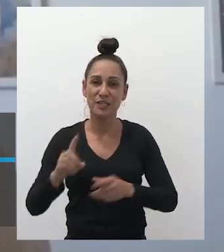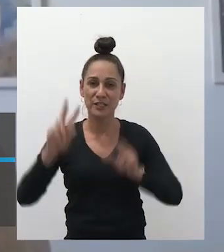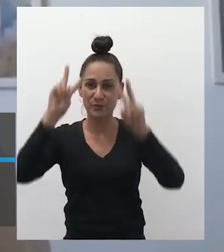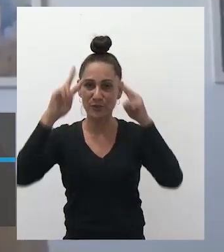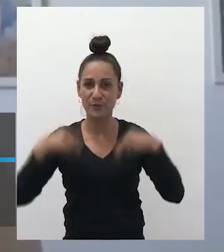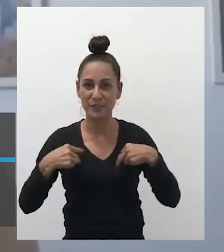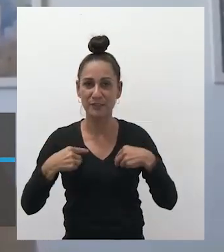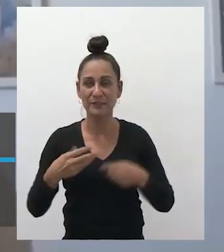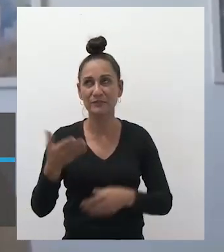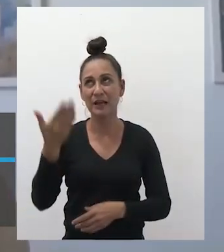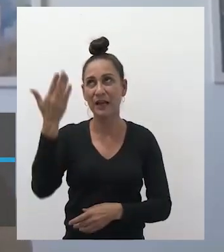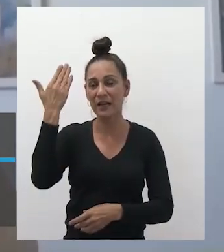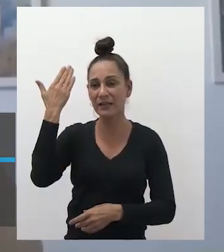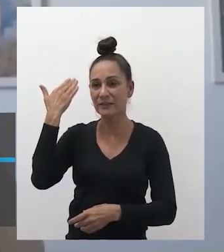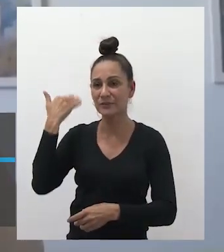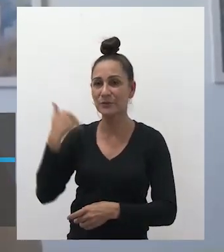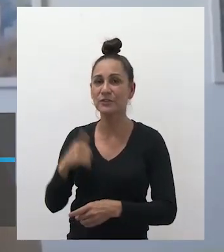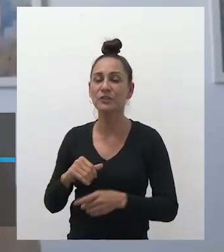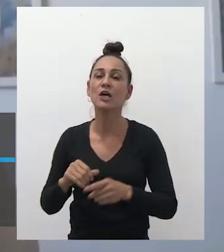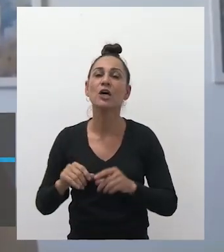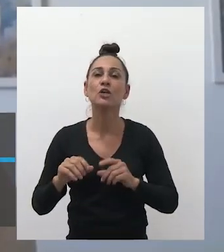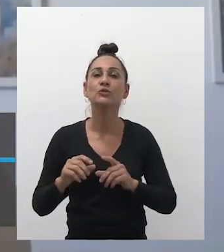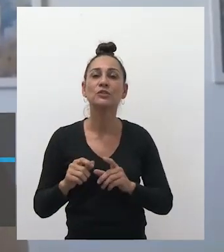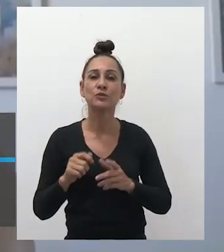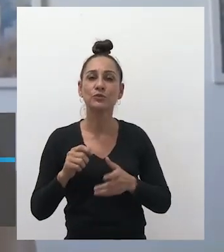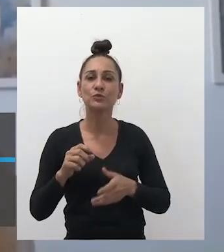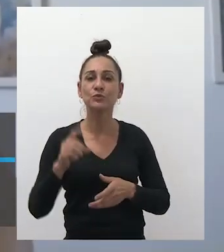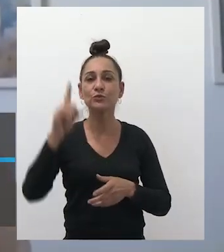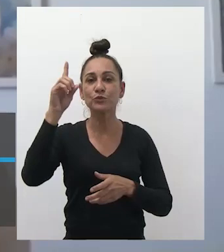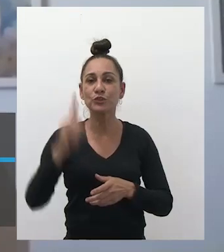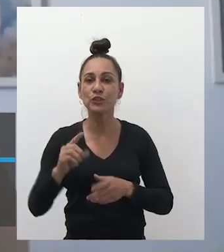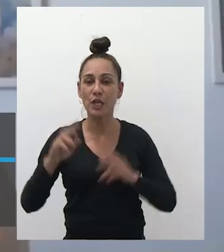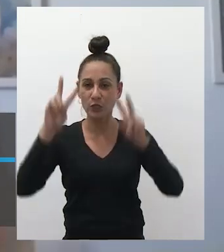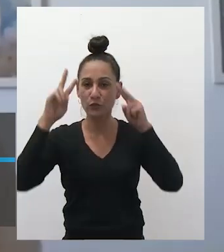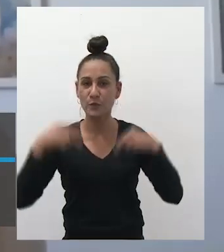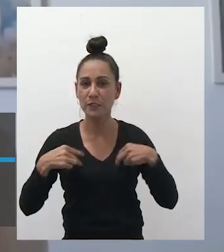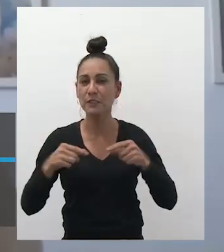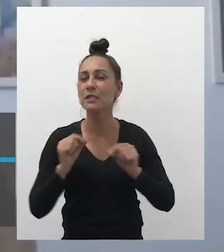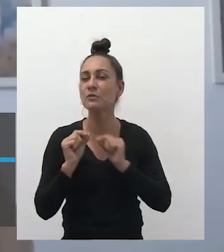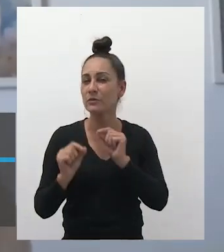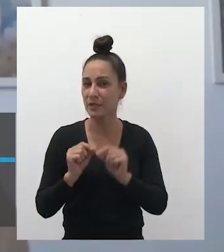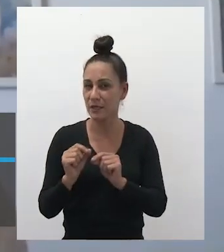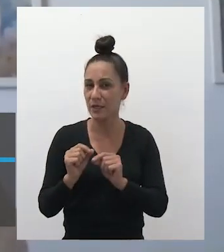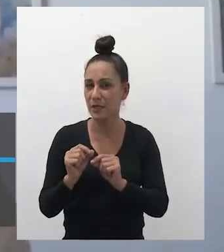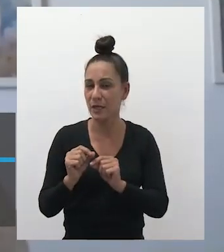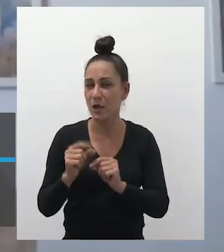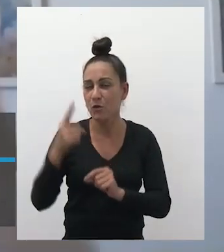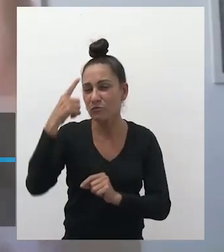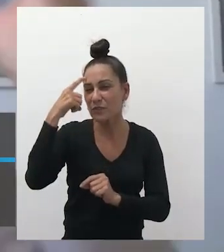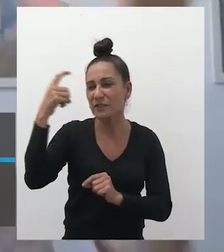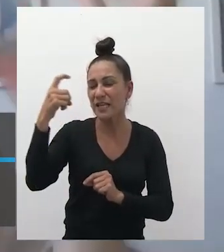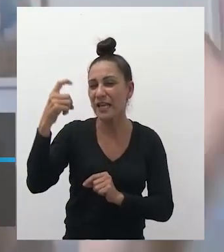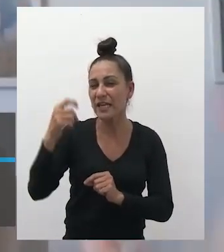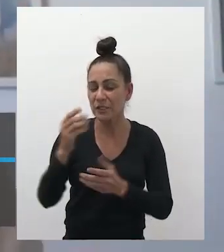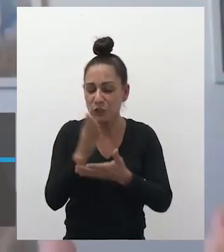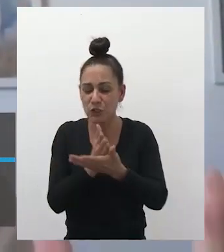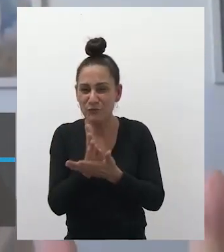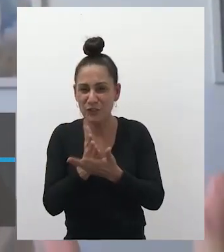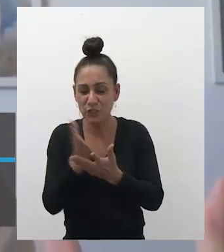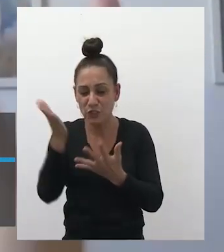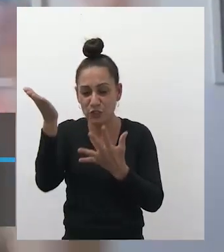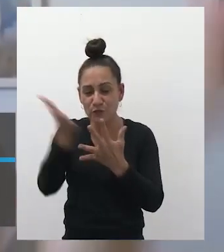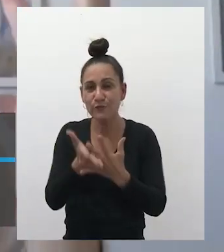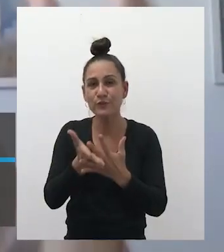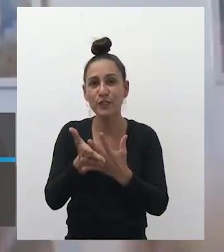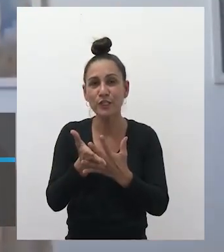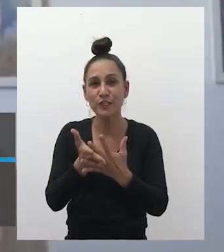a DUD, a Declaração Universal dos Direitos Humanos, tem uma espécie de embate ideológico dividindo os direitos